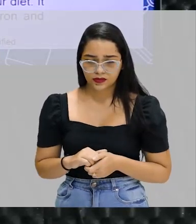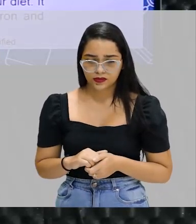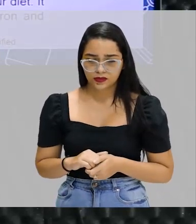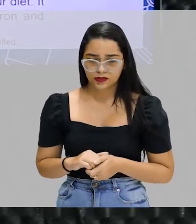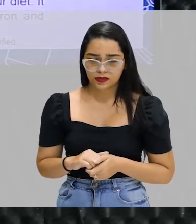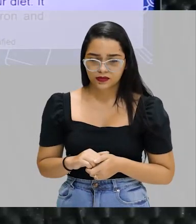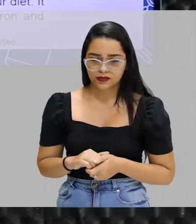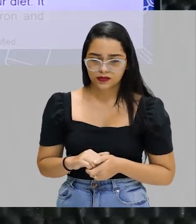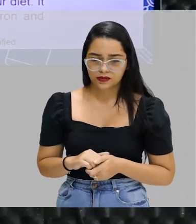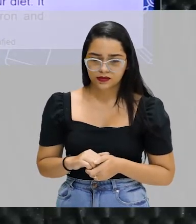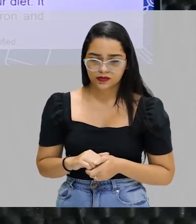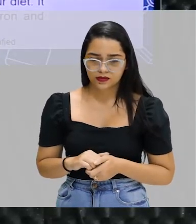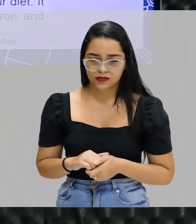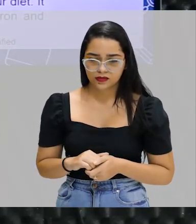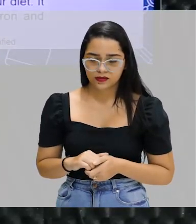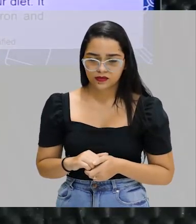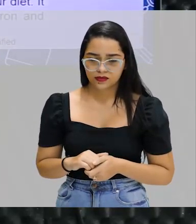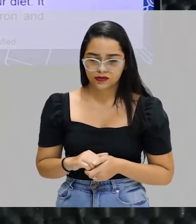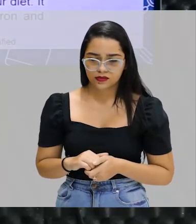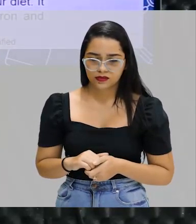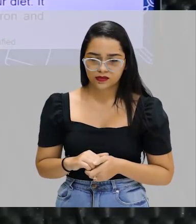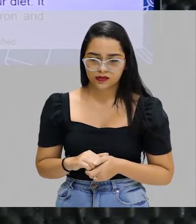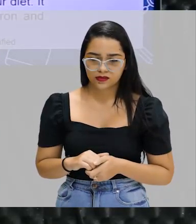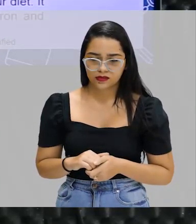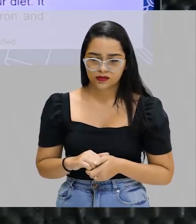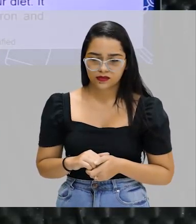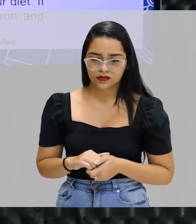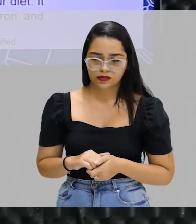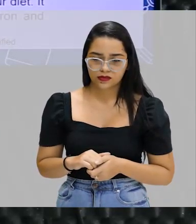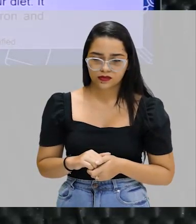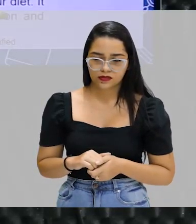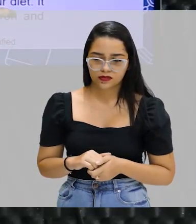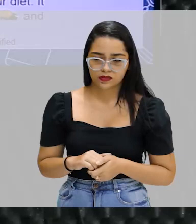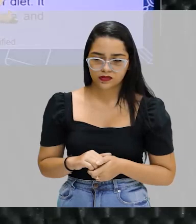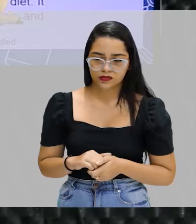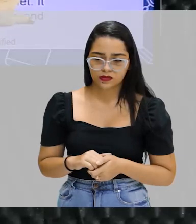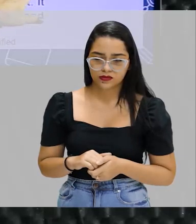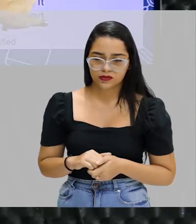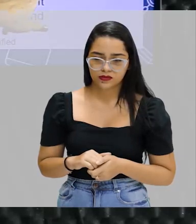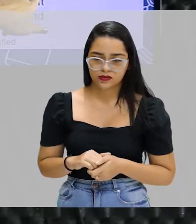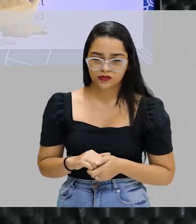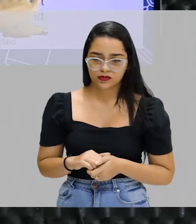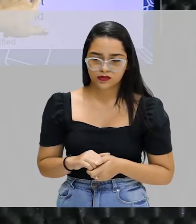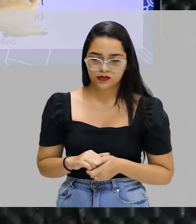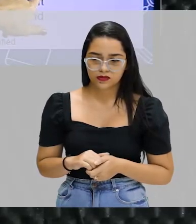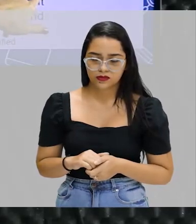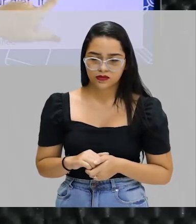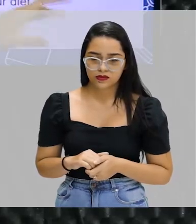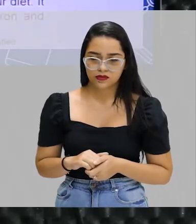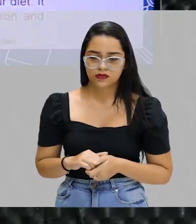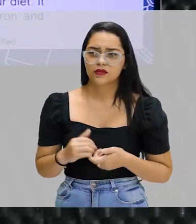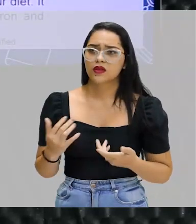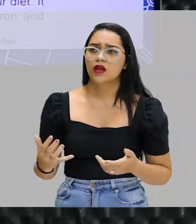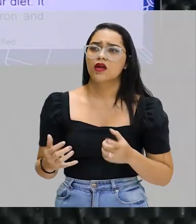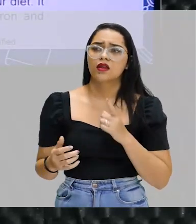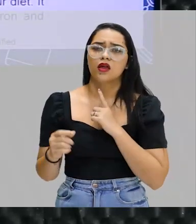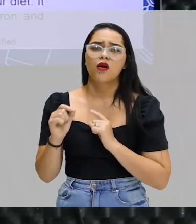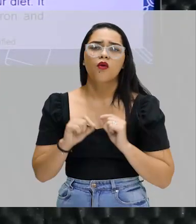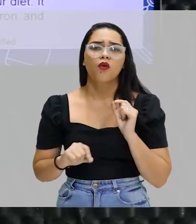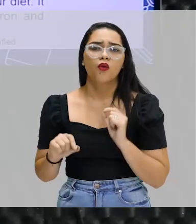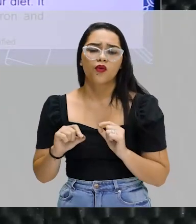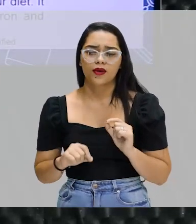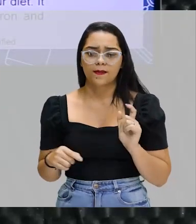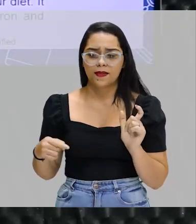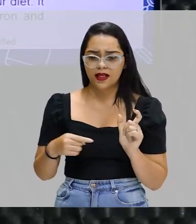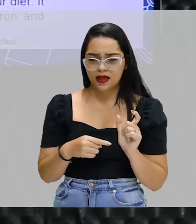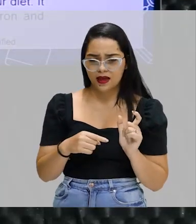Bread is mentioned in the Bible many times in Old Testament. Então, eu tenho bem aqui,